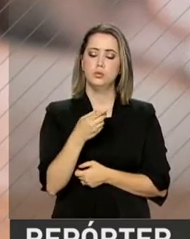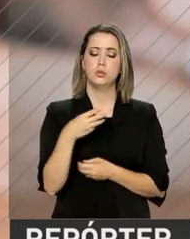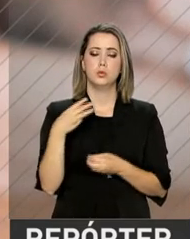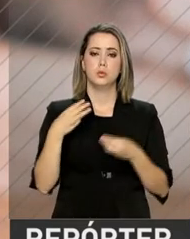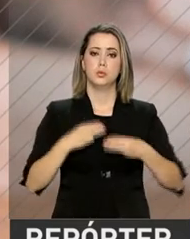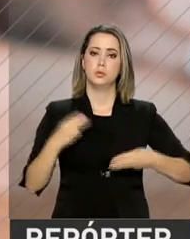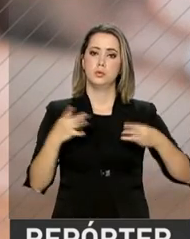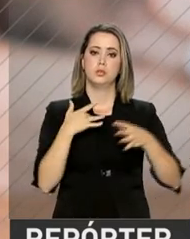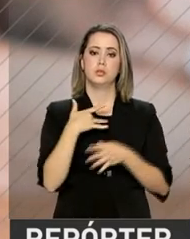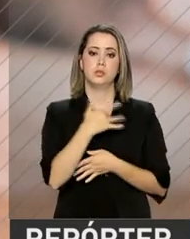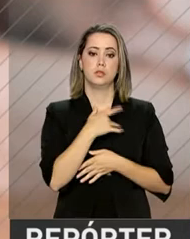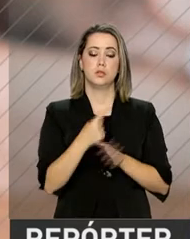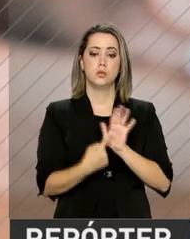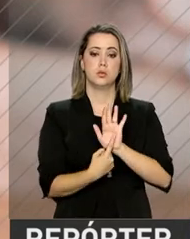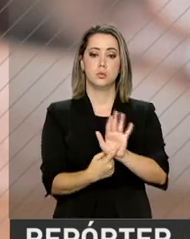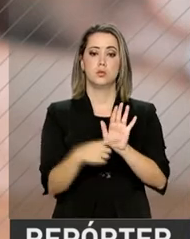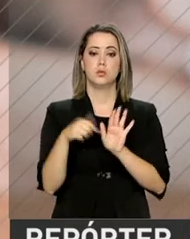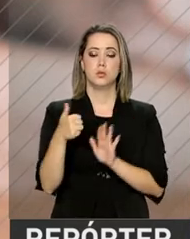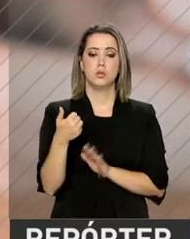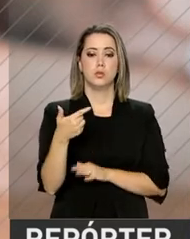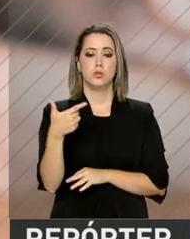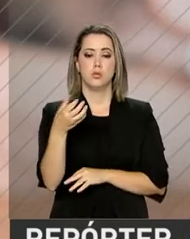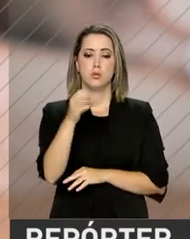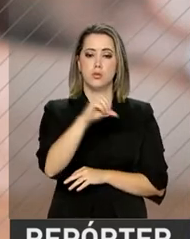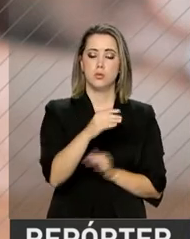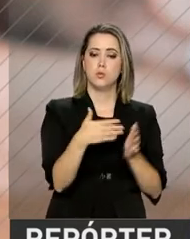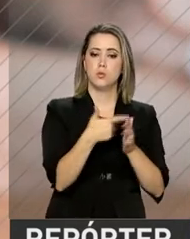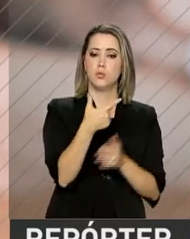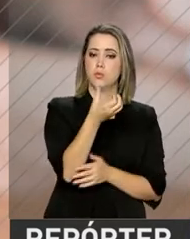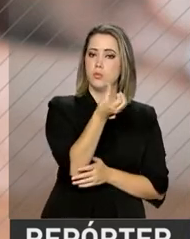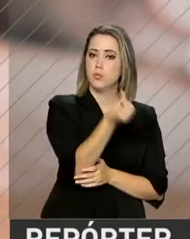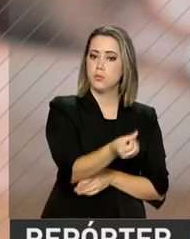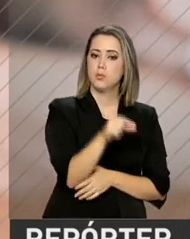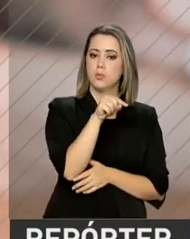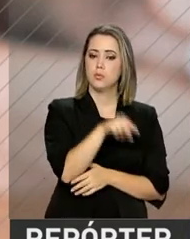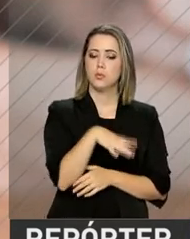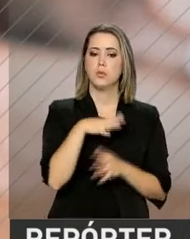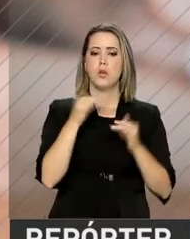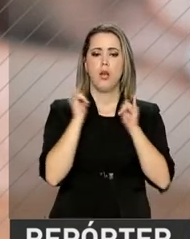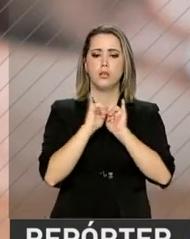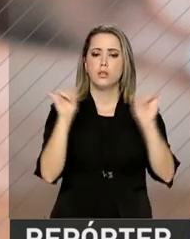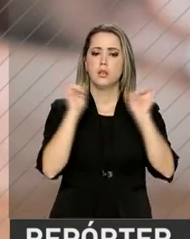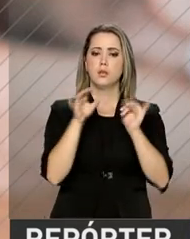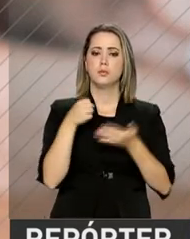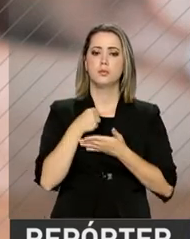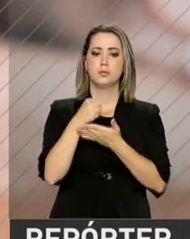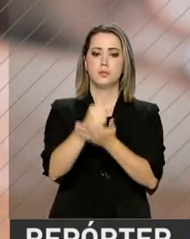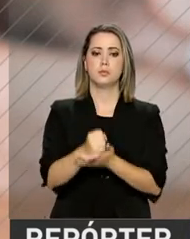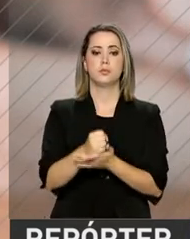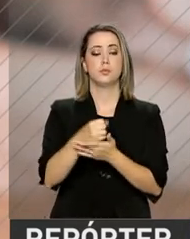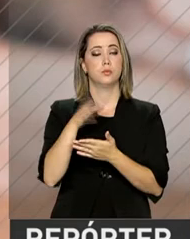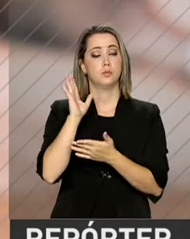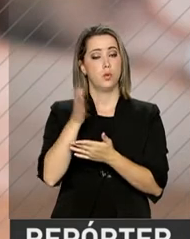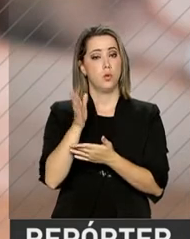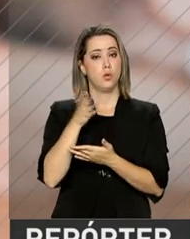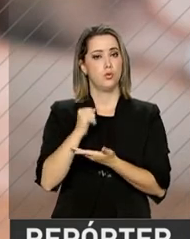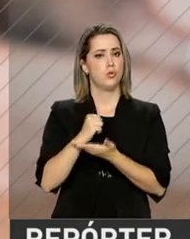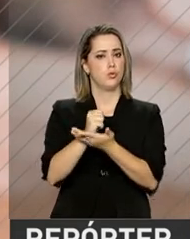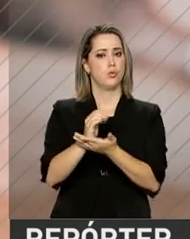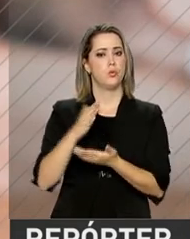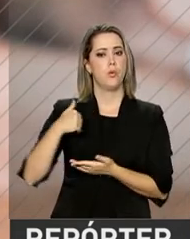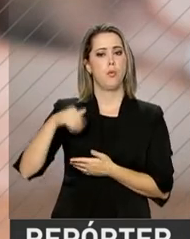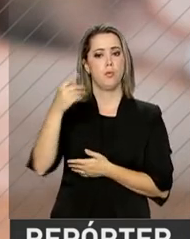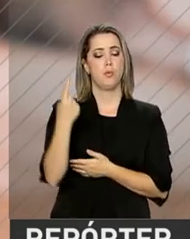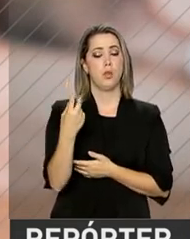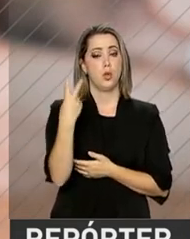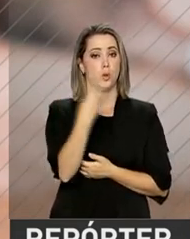mostram que entre 2009 e 2016 a campanha de doação de leite já beneficiou quase